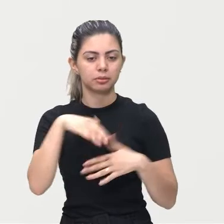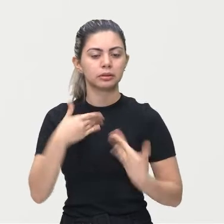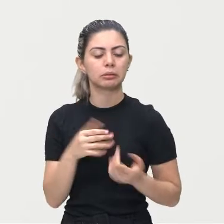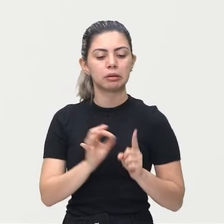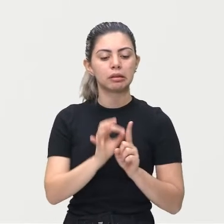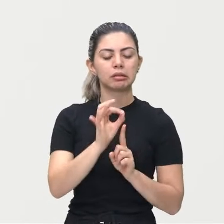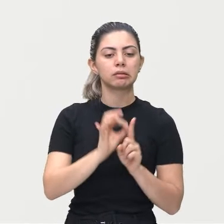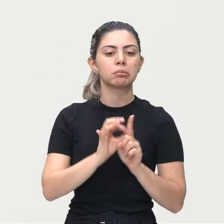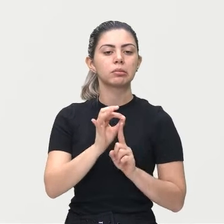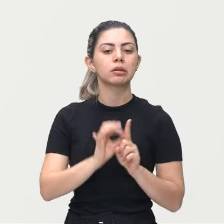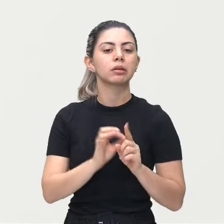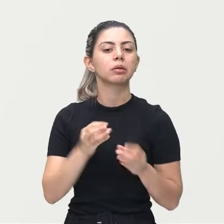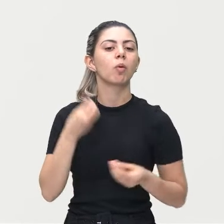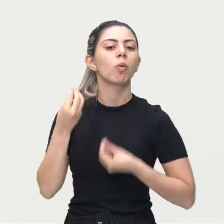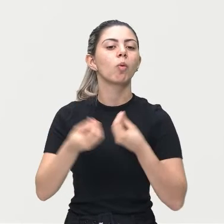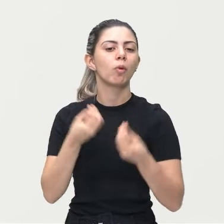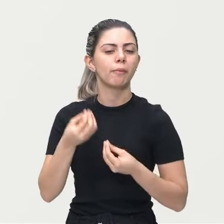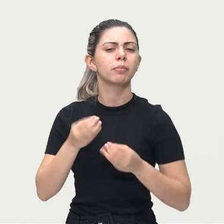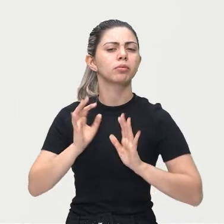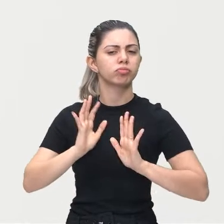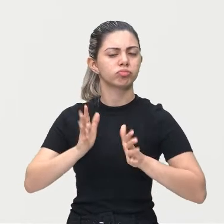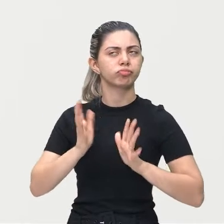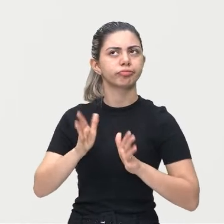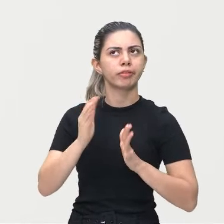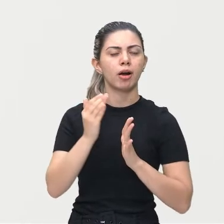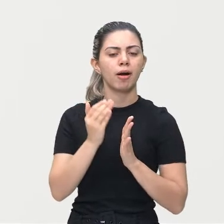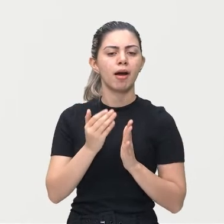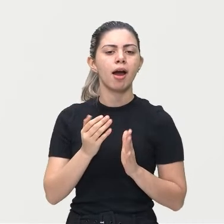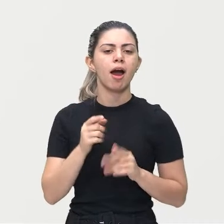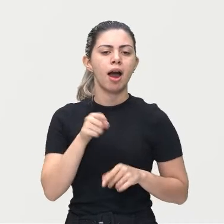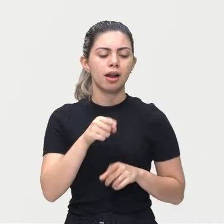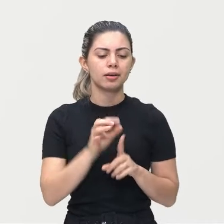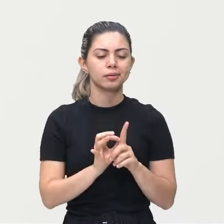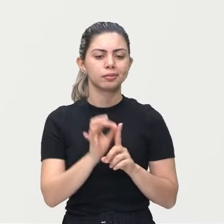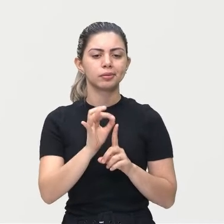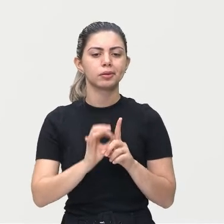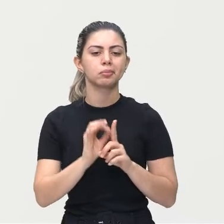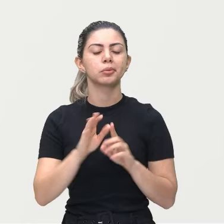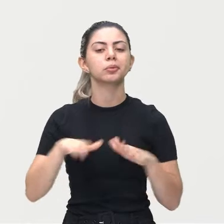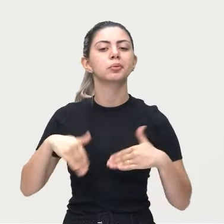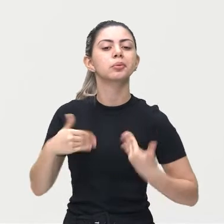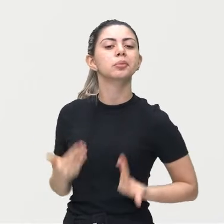ela já estava, ou seja, o termômetro estava marcando